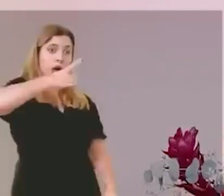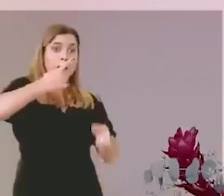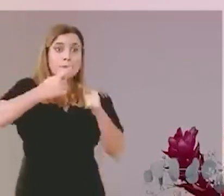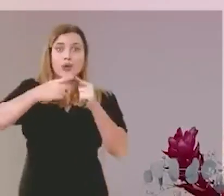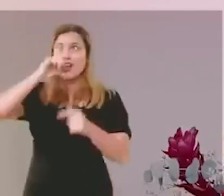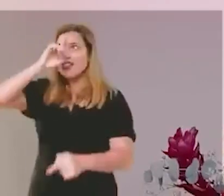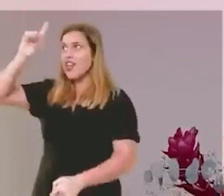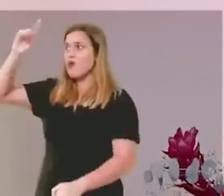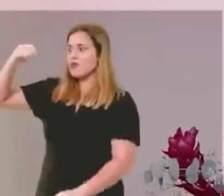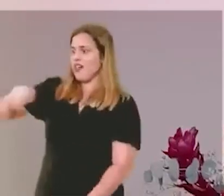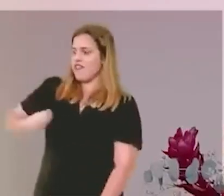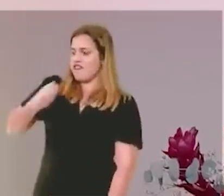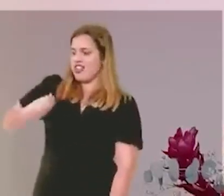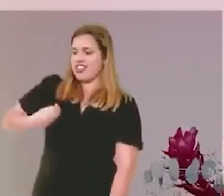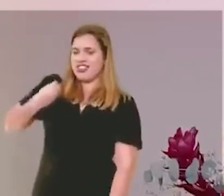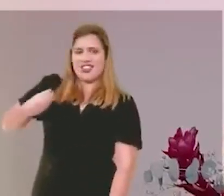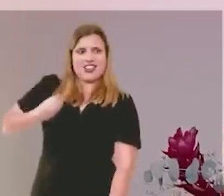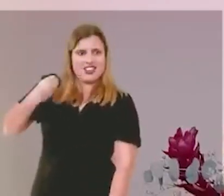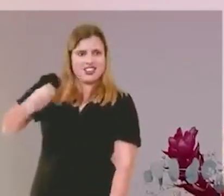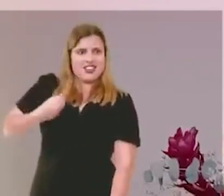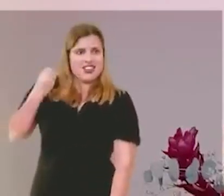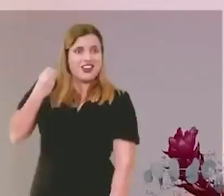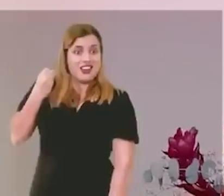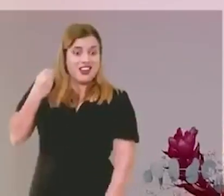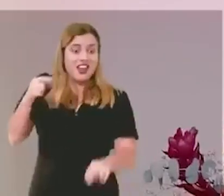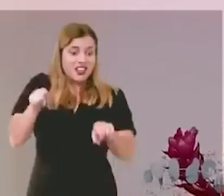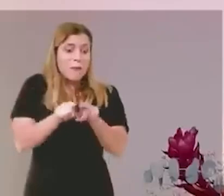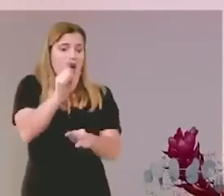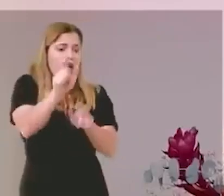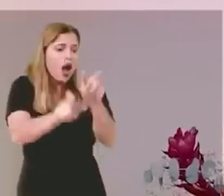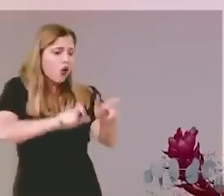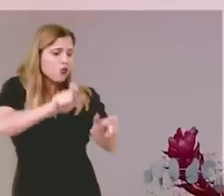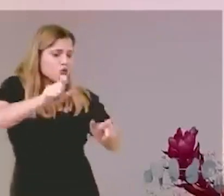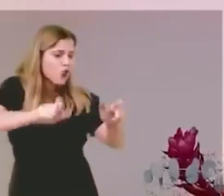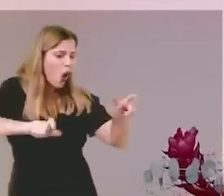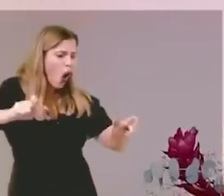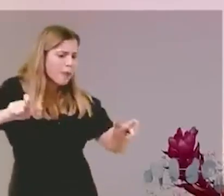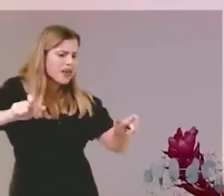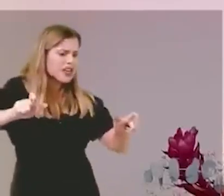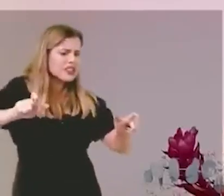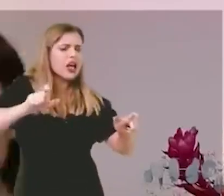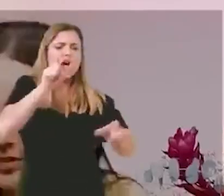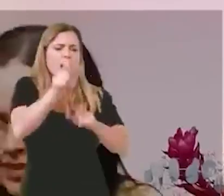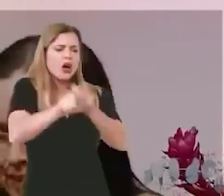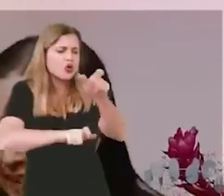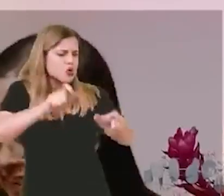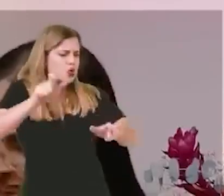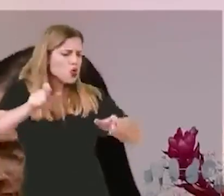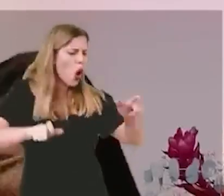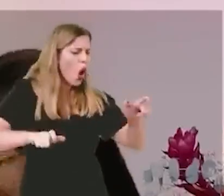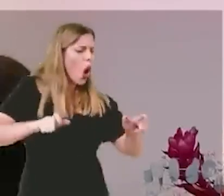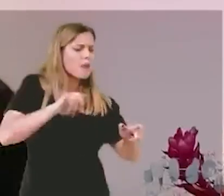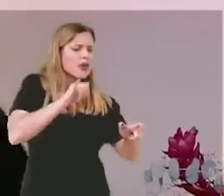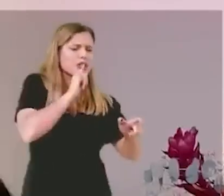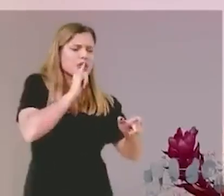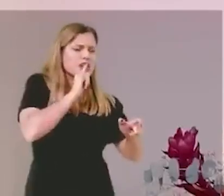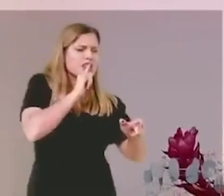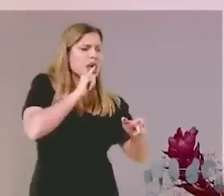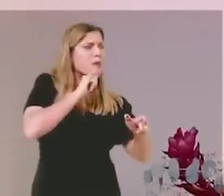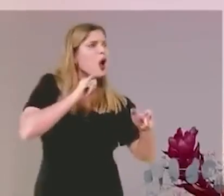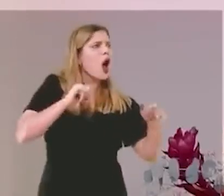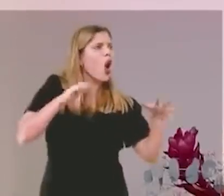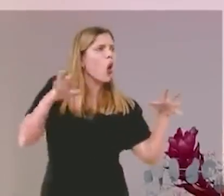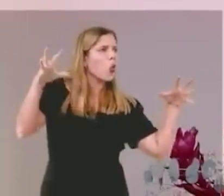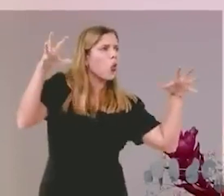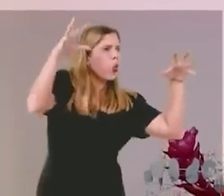a vida era a luz dos homens. A luz resplandece nas trevas, e as trevas não